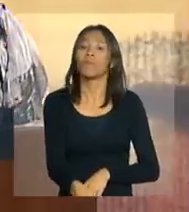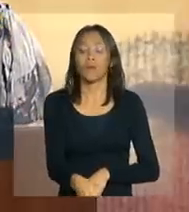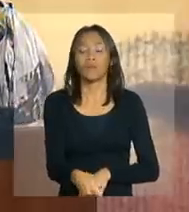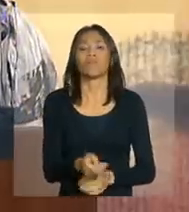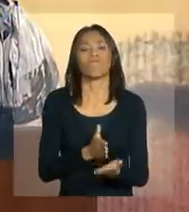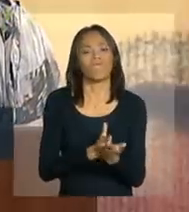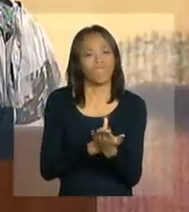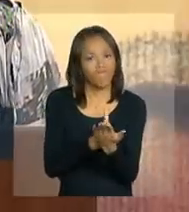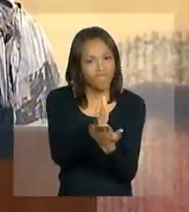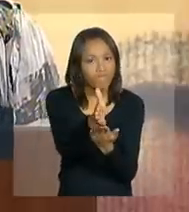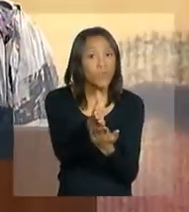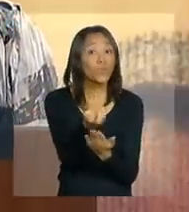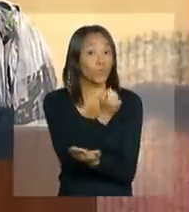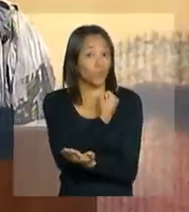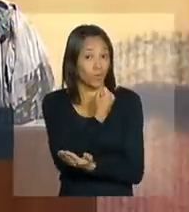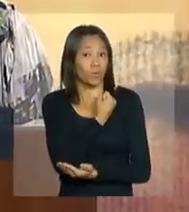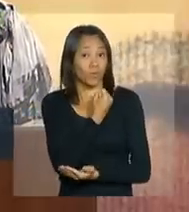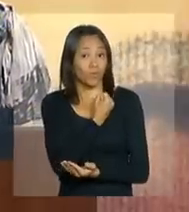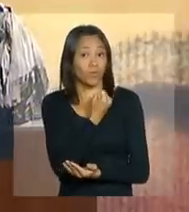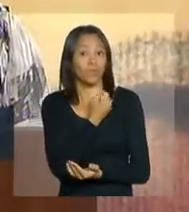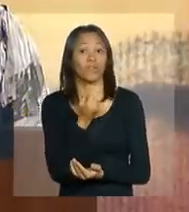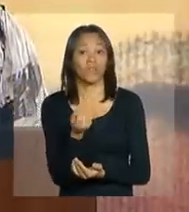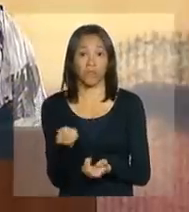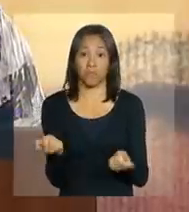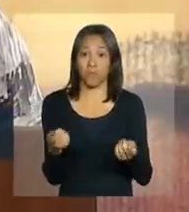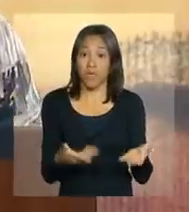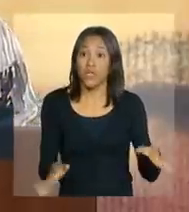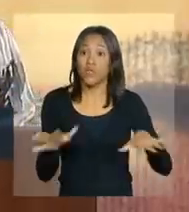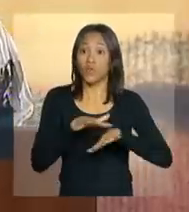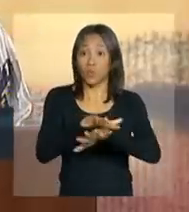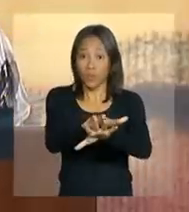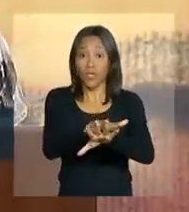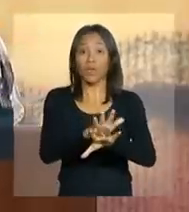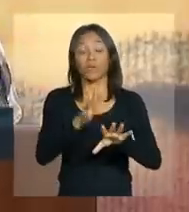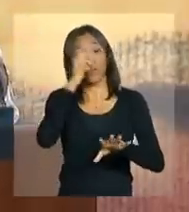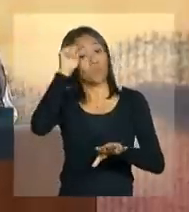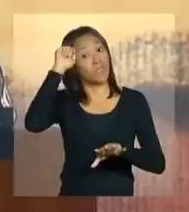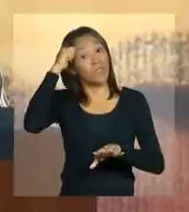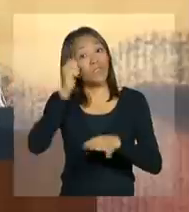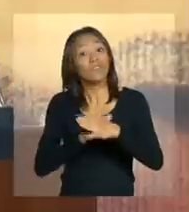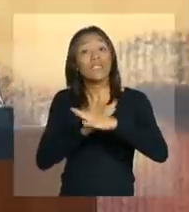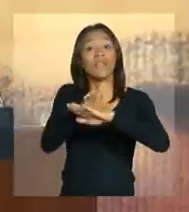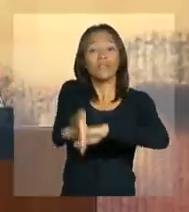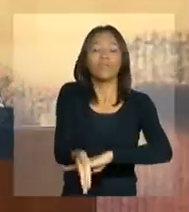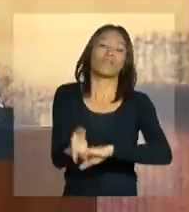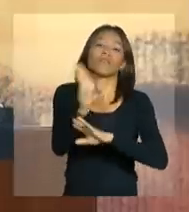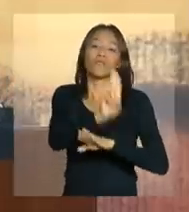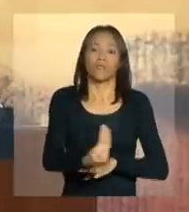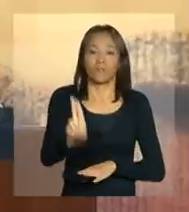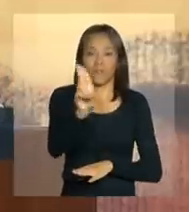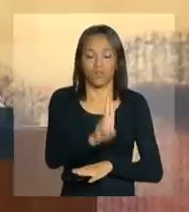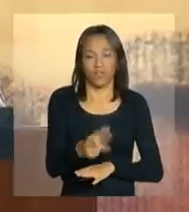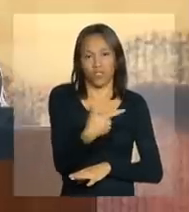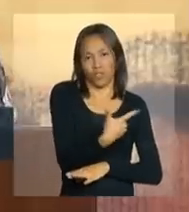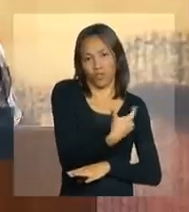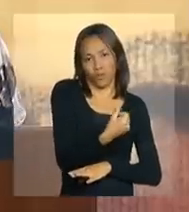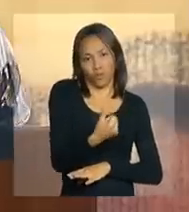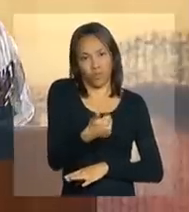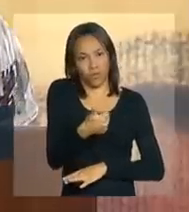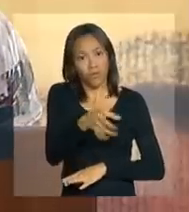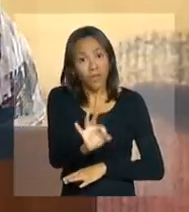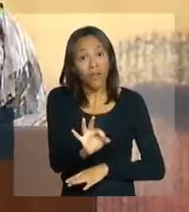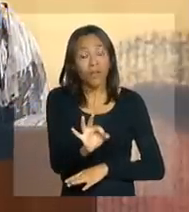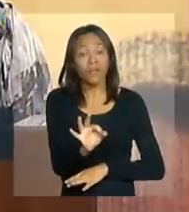definitivo os números da inclusão dos negros no ensino superior que em 2010